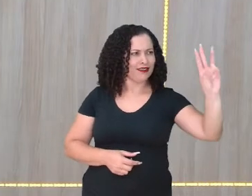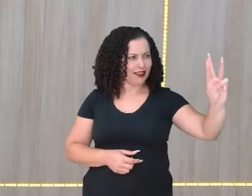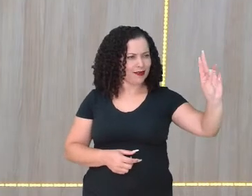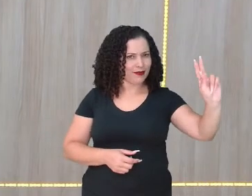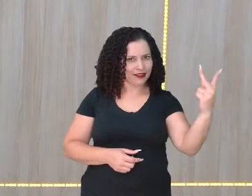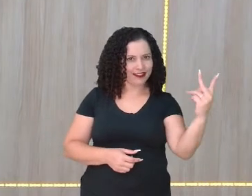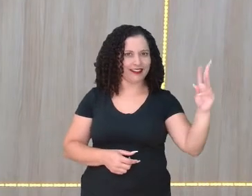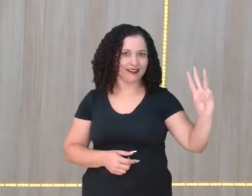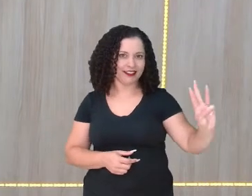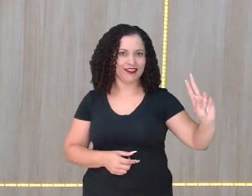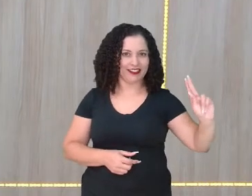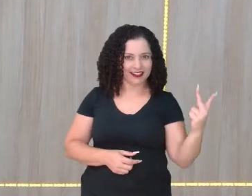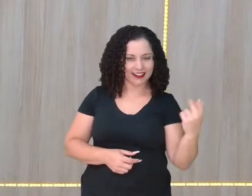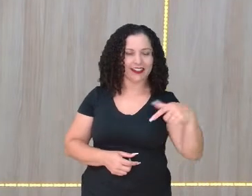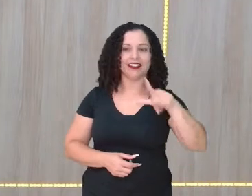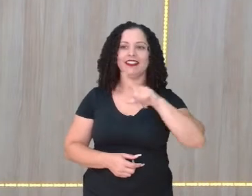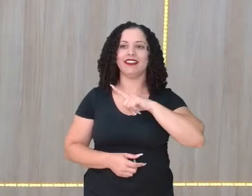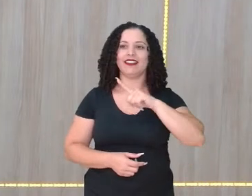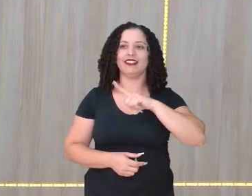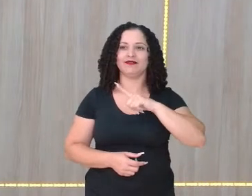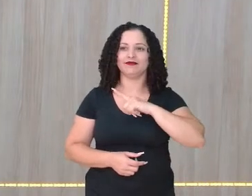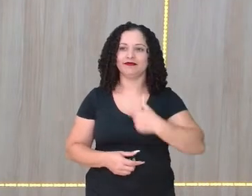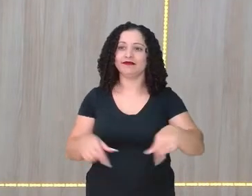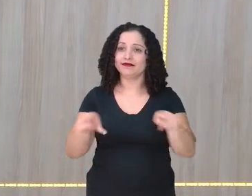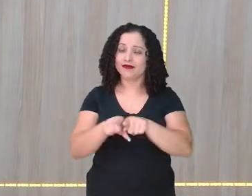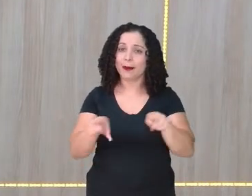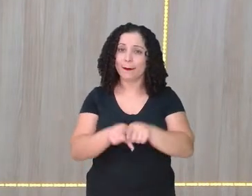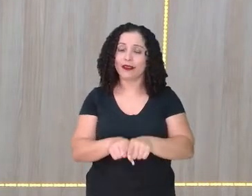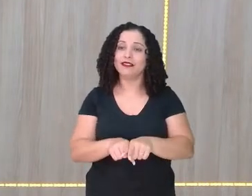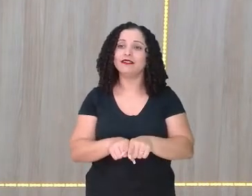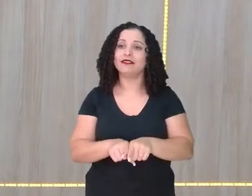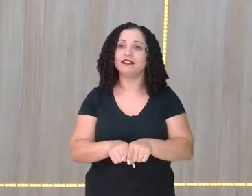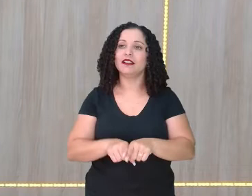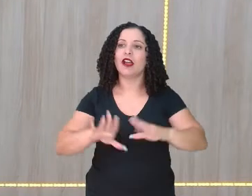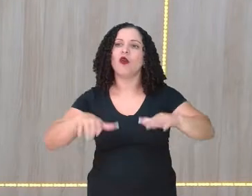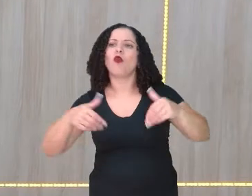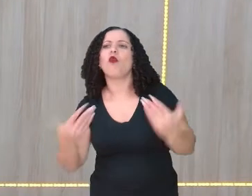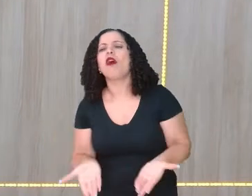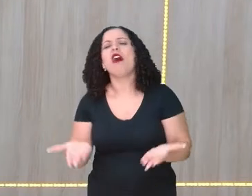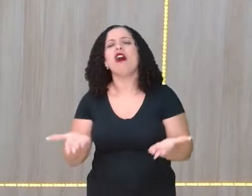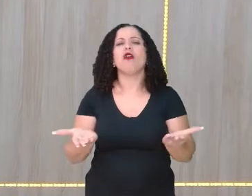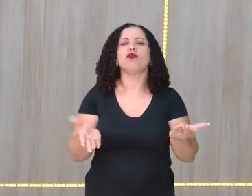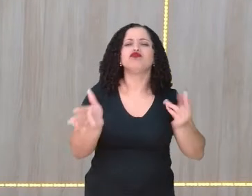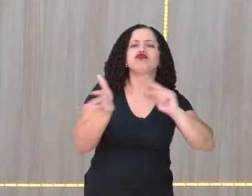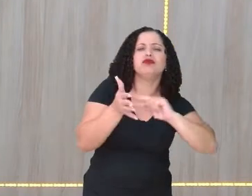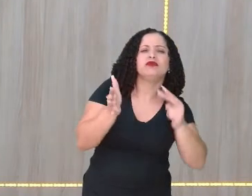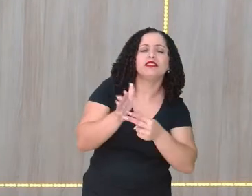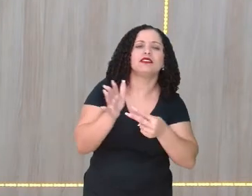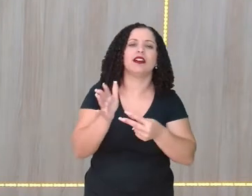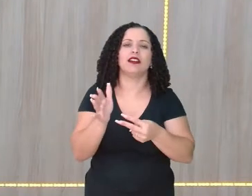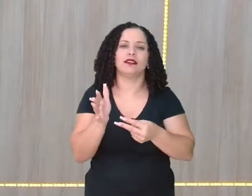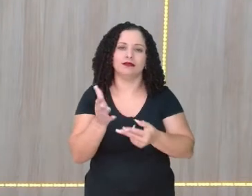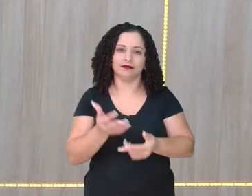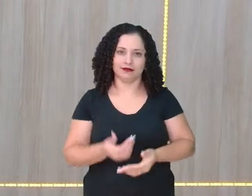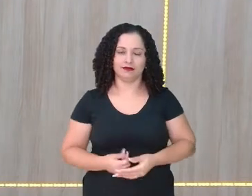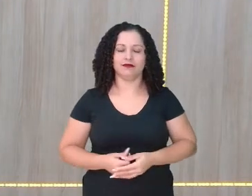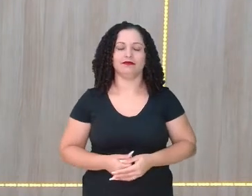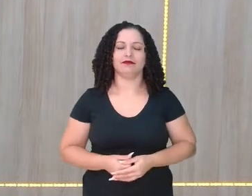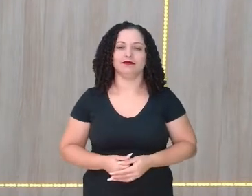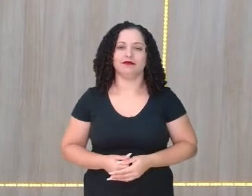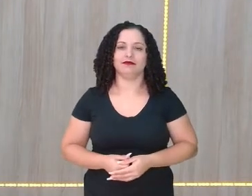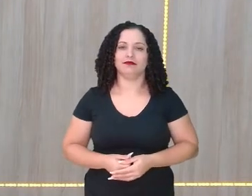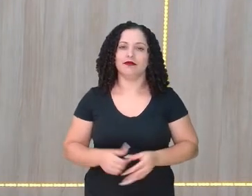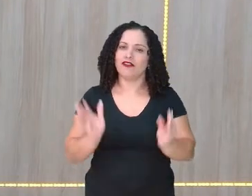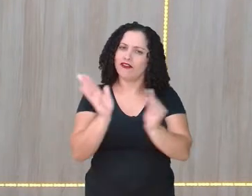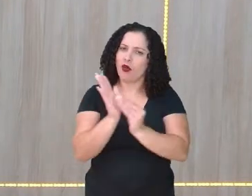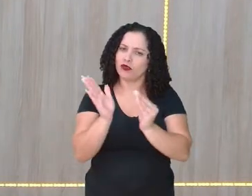é onde, e o which, que é qual, com o sentido de o whose também, né? Está